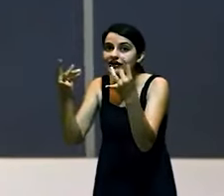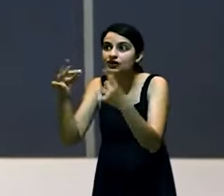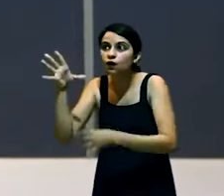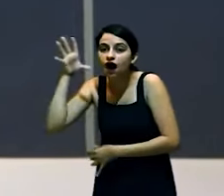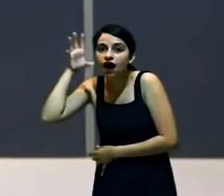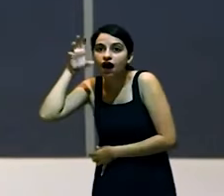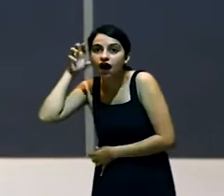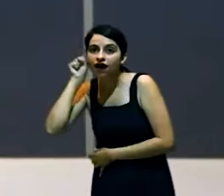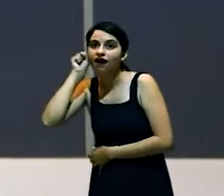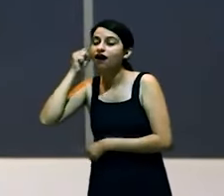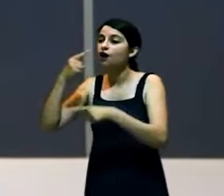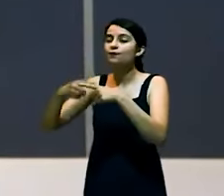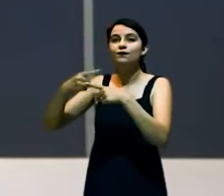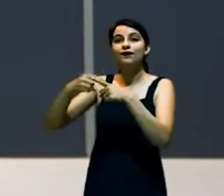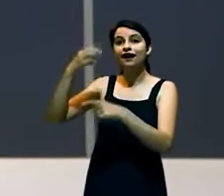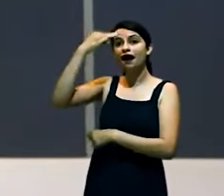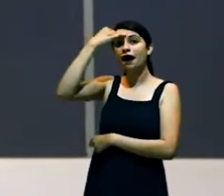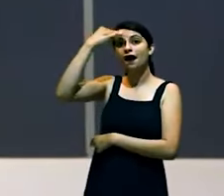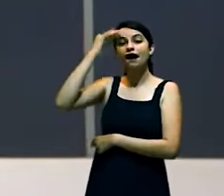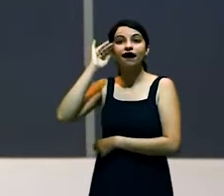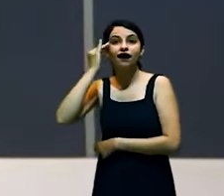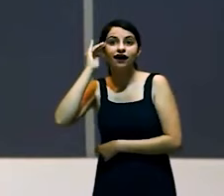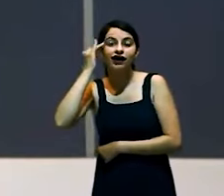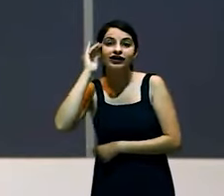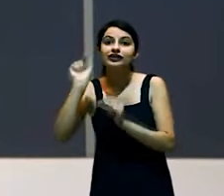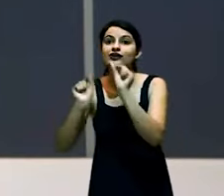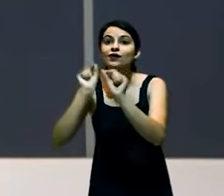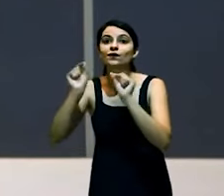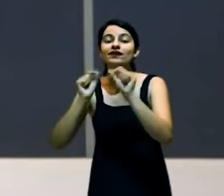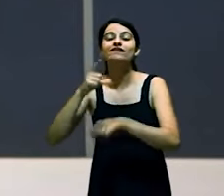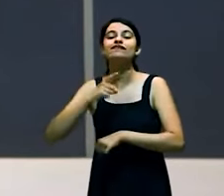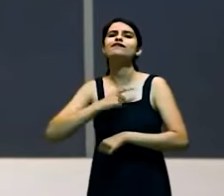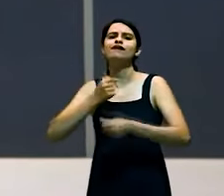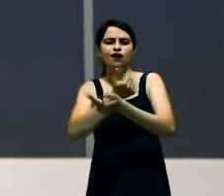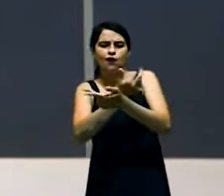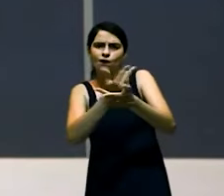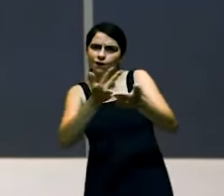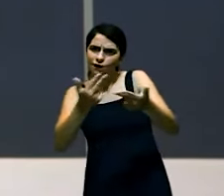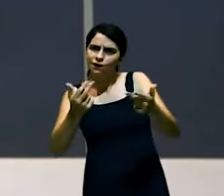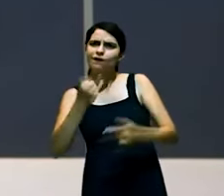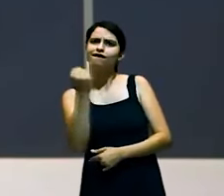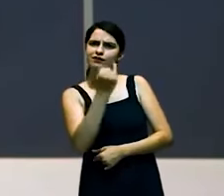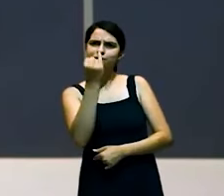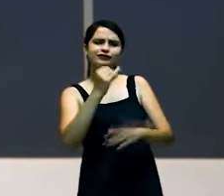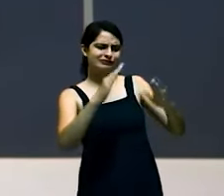Maria entendeu. Tinha coisas importantes, sim, mas aquilo era